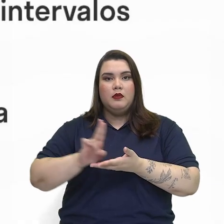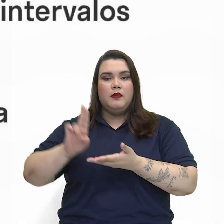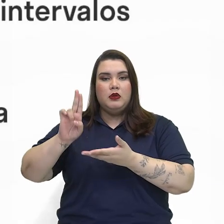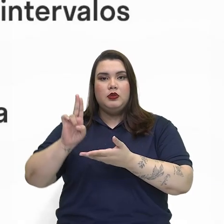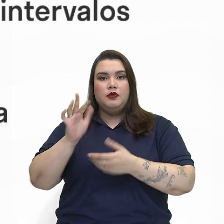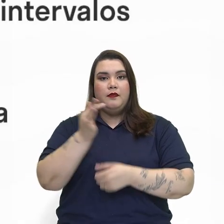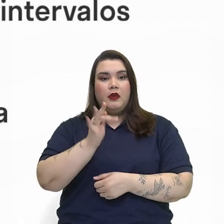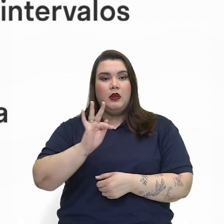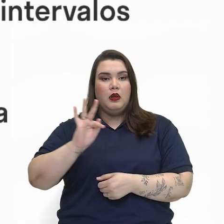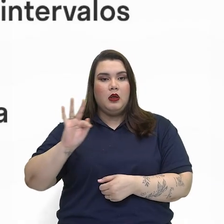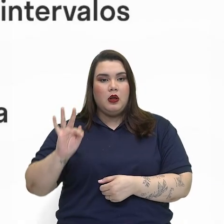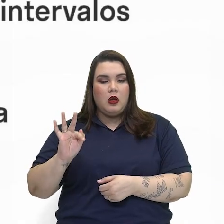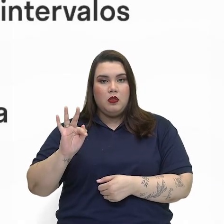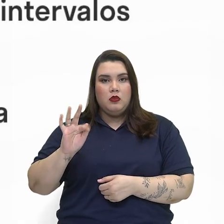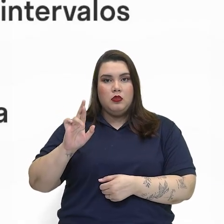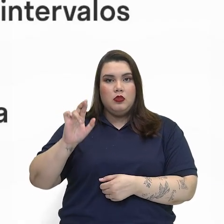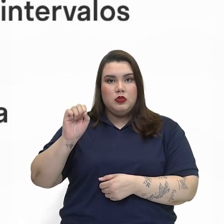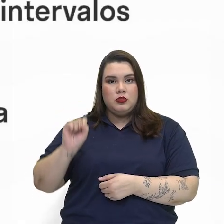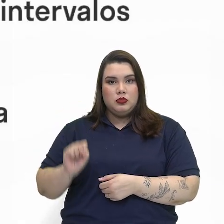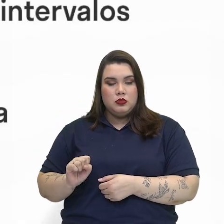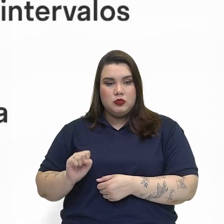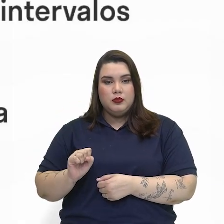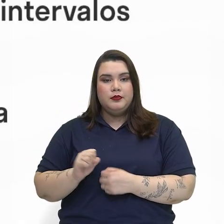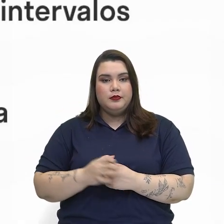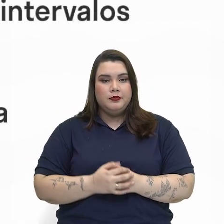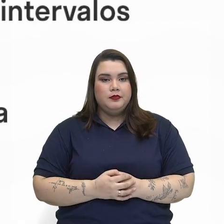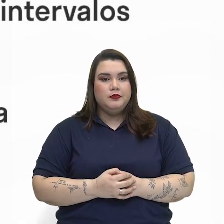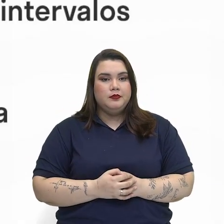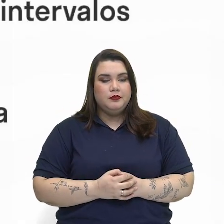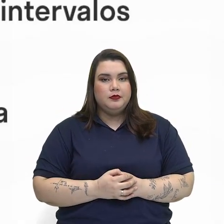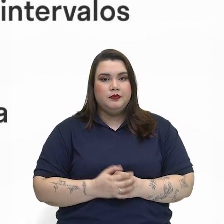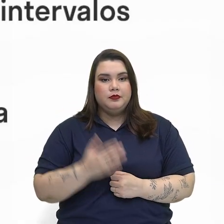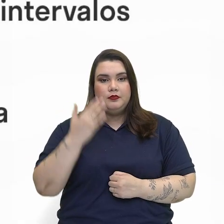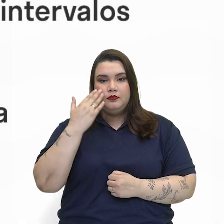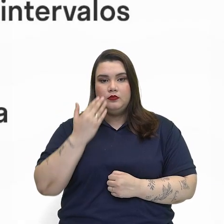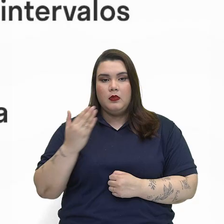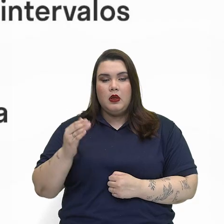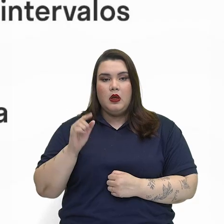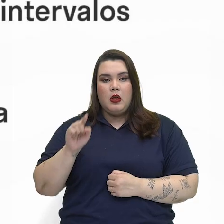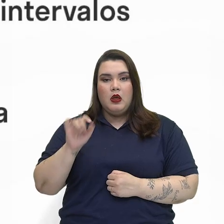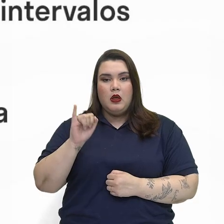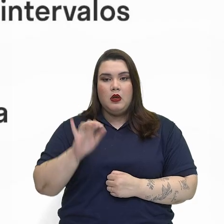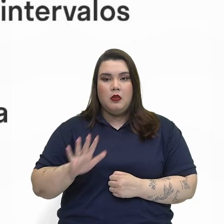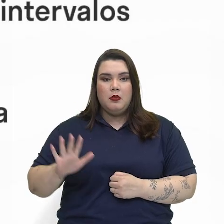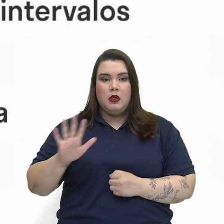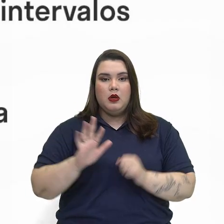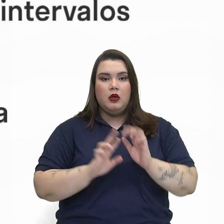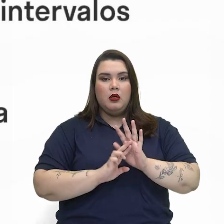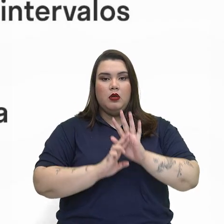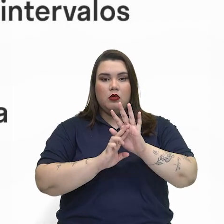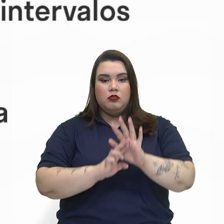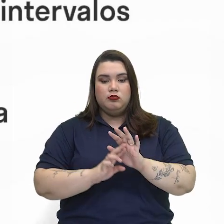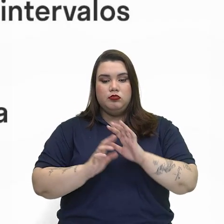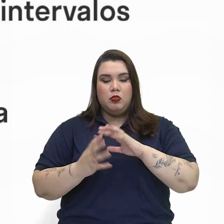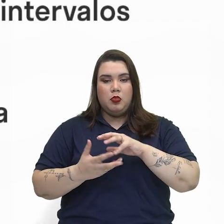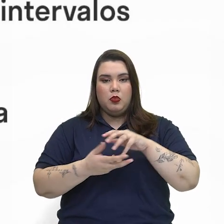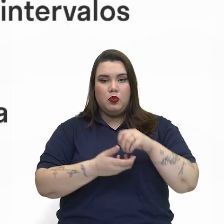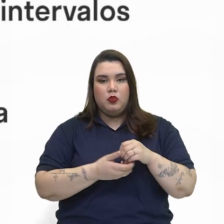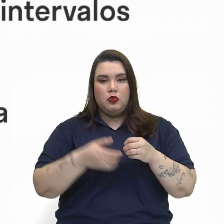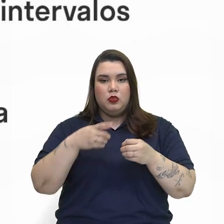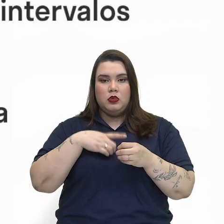Sul. A elipse na figura abaixo, a gente vai já ver a figura, representa a órbita de um planeta em torno de uma